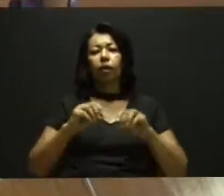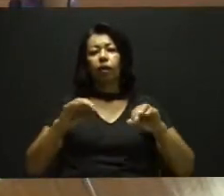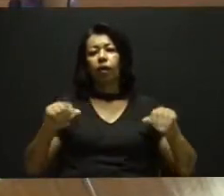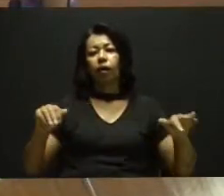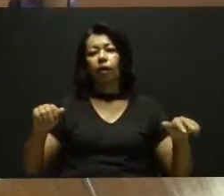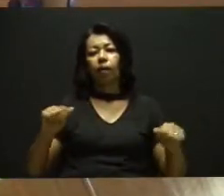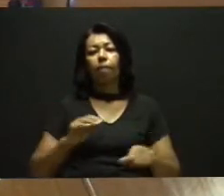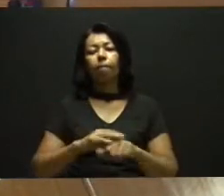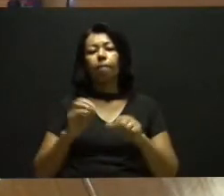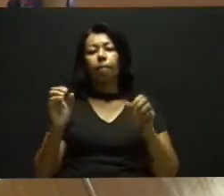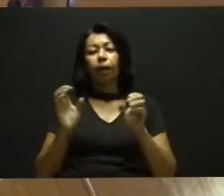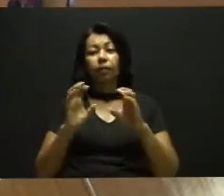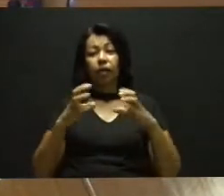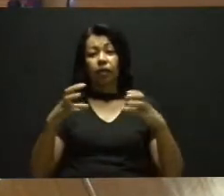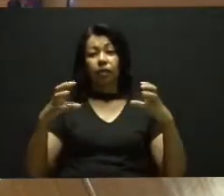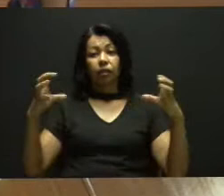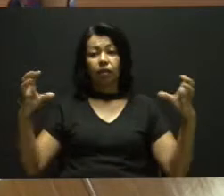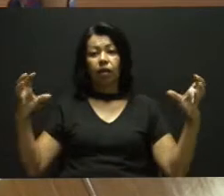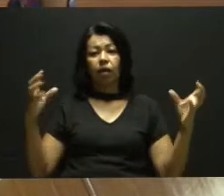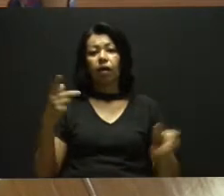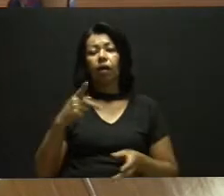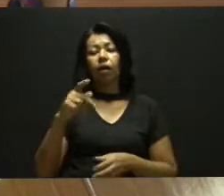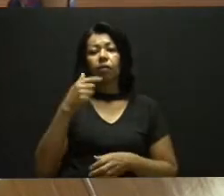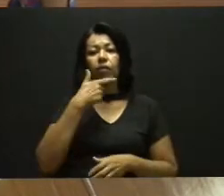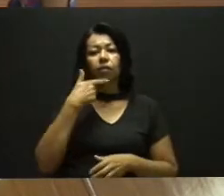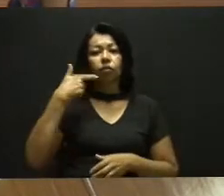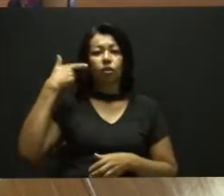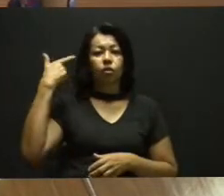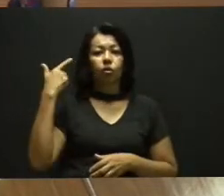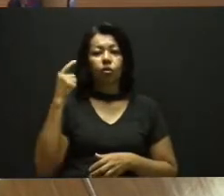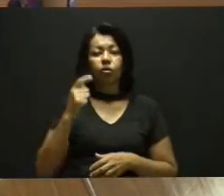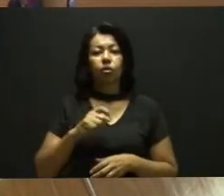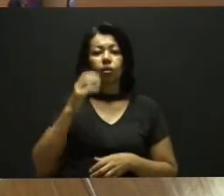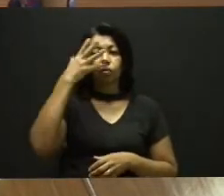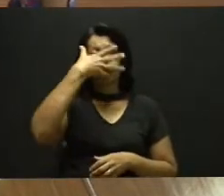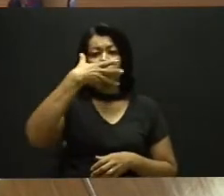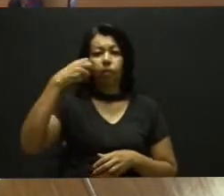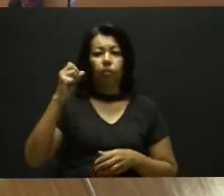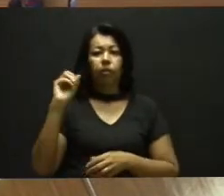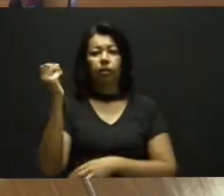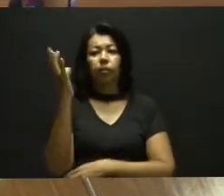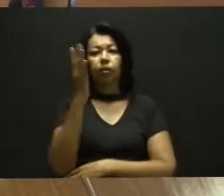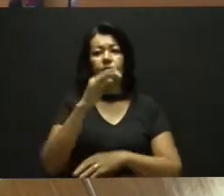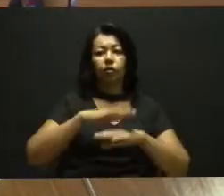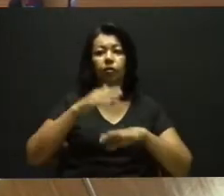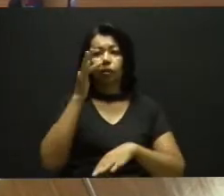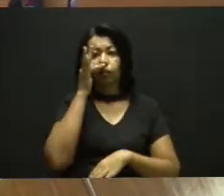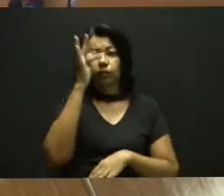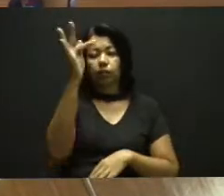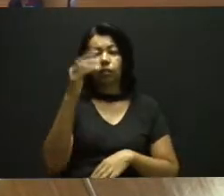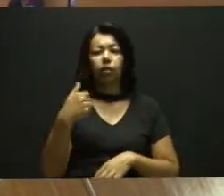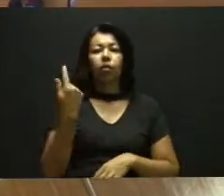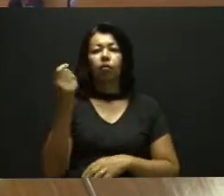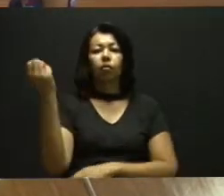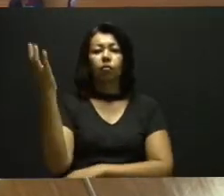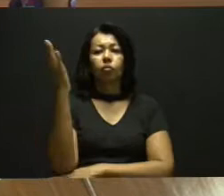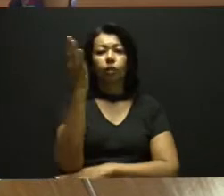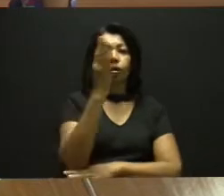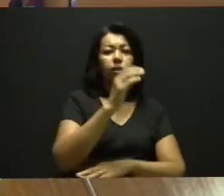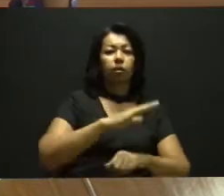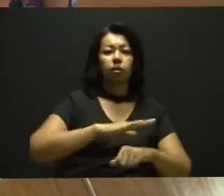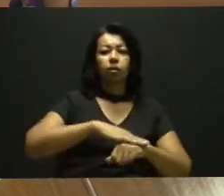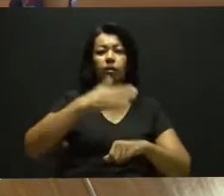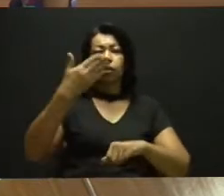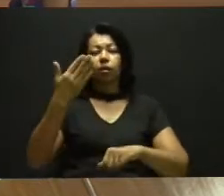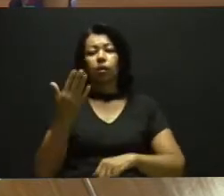catar mais carinho meus isonômico estamos bem mas dou erro nossos